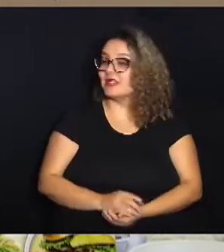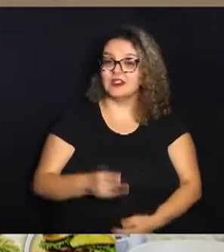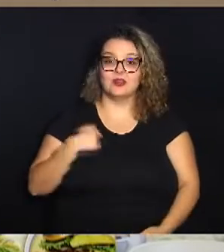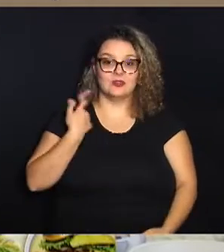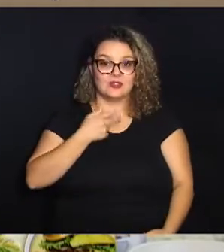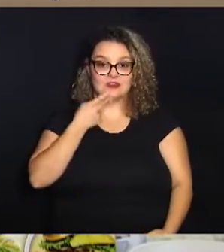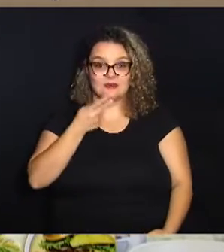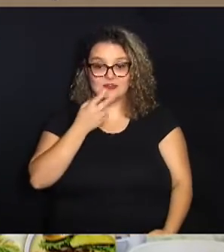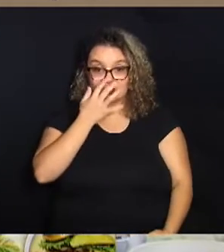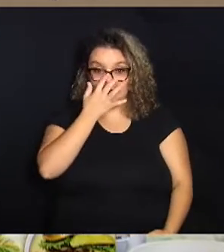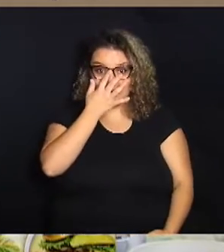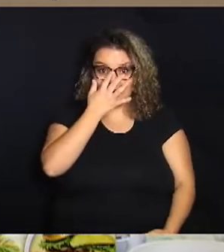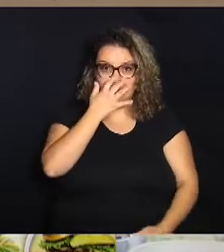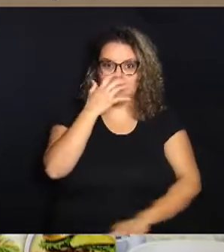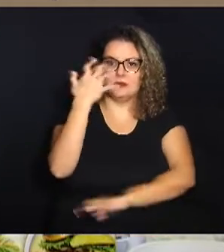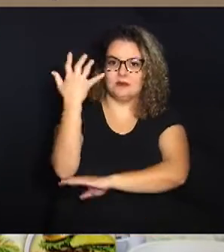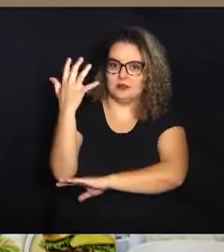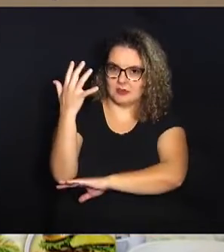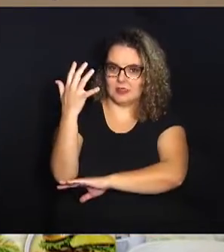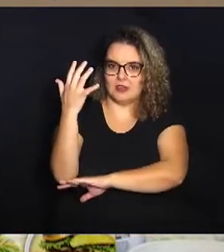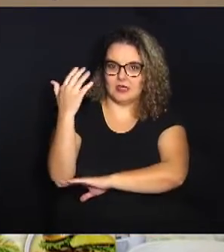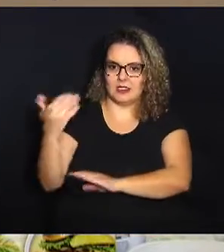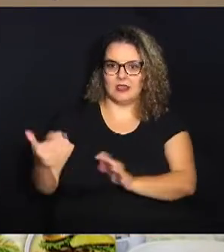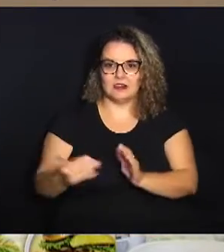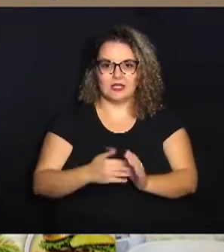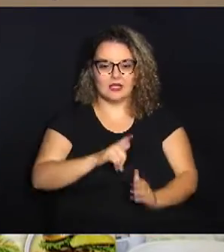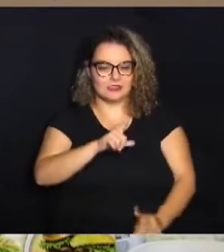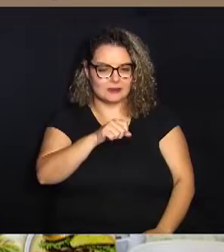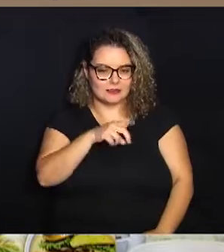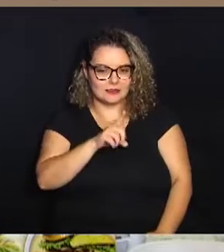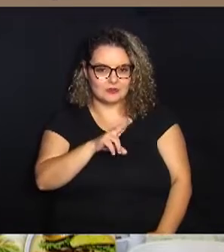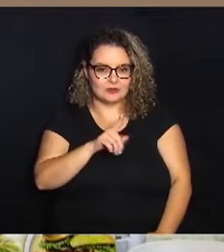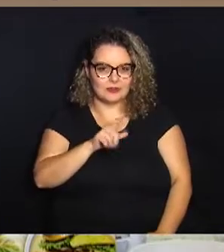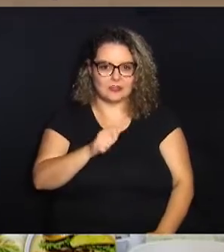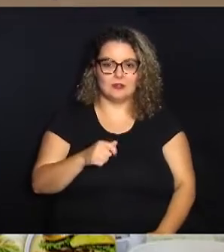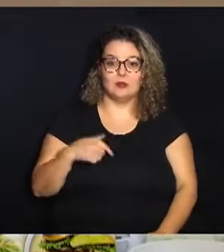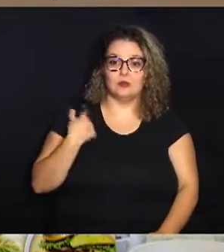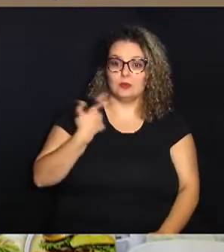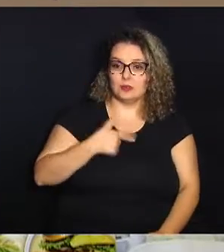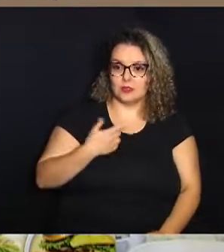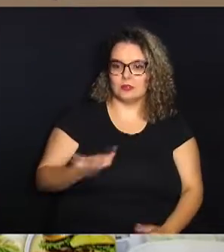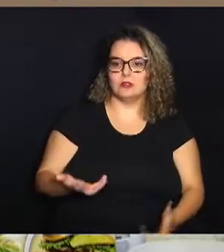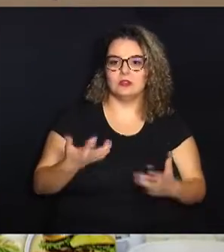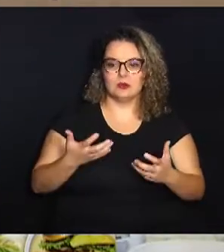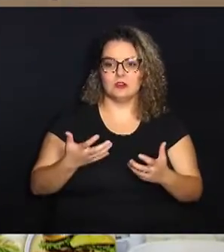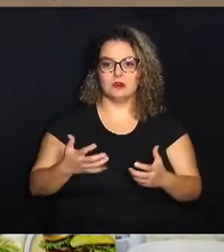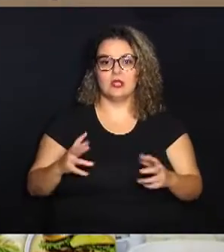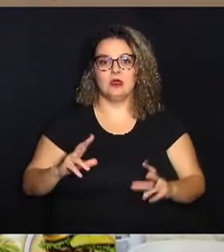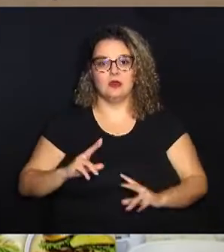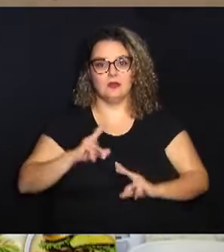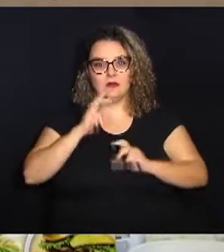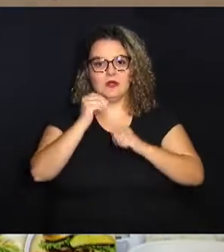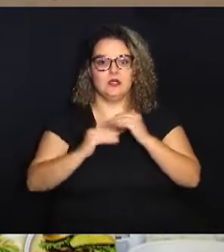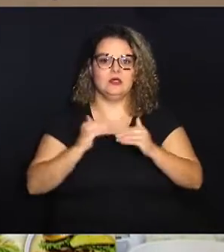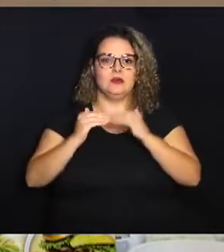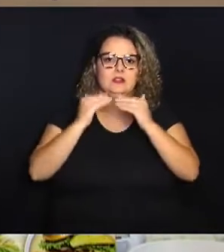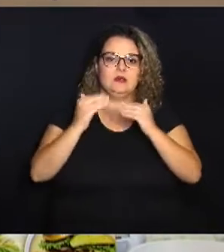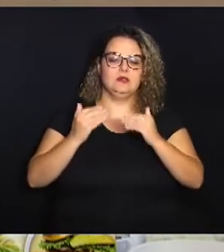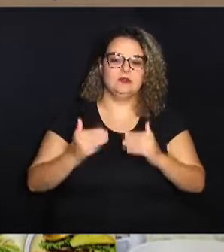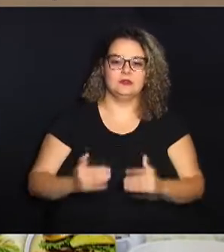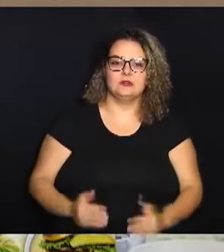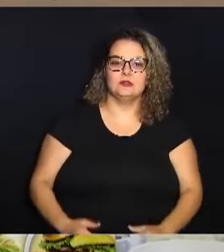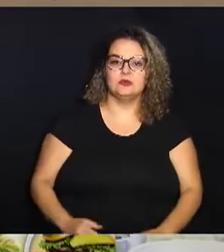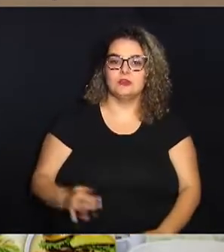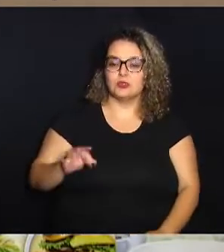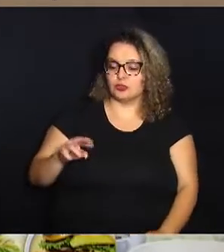vai da árvore à gôndola, onde trabalhamos, o que nós pretendemos é fortalecer, desenvolver e fortalecer a cadeia do